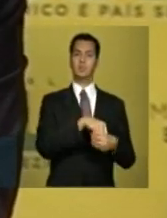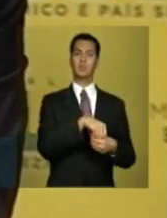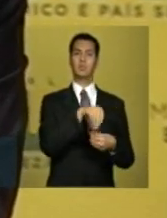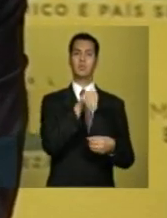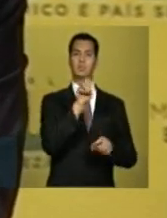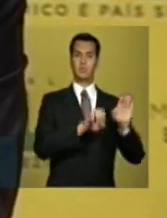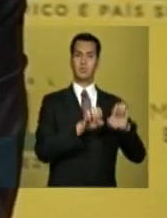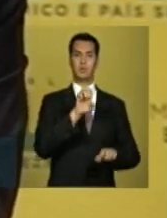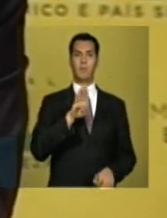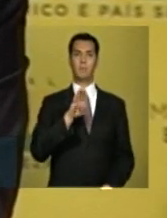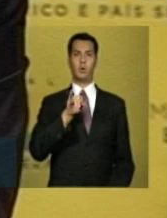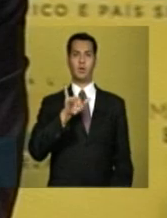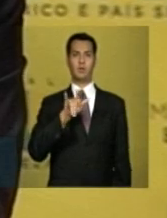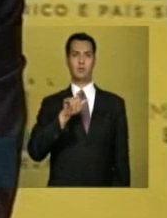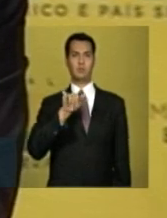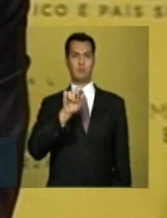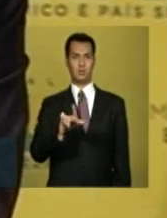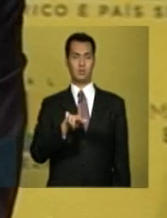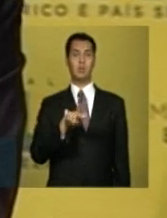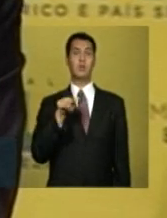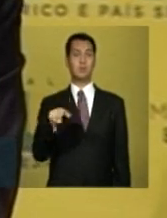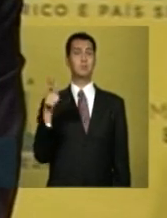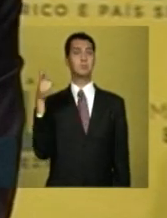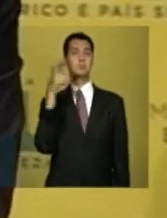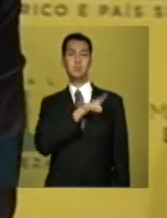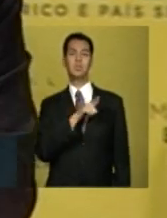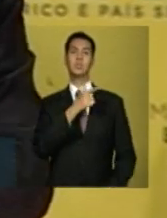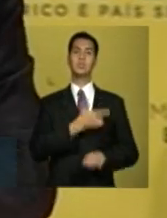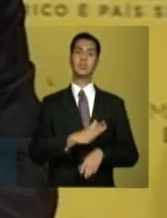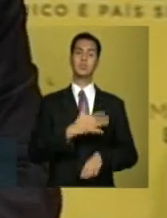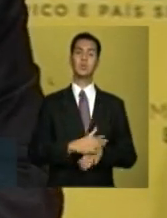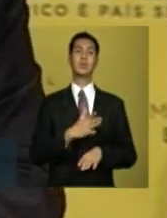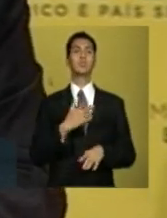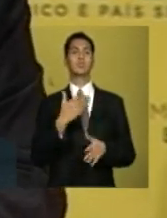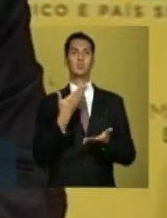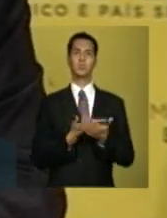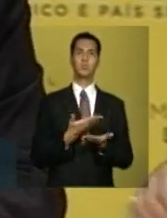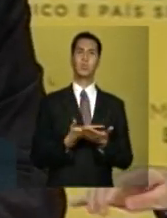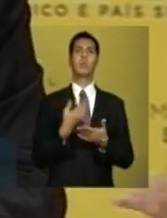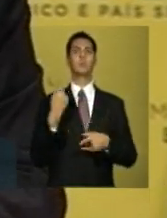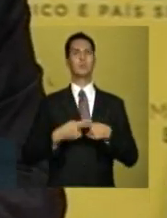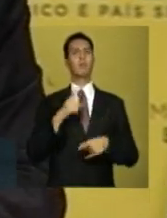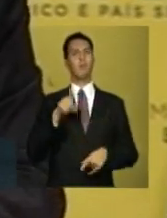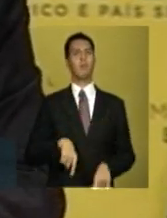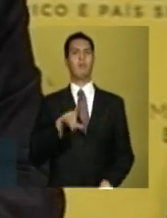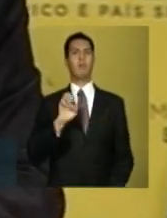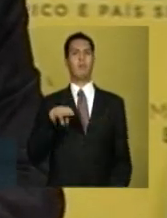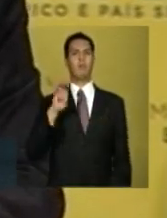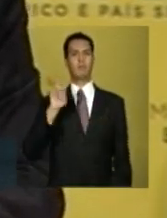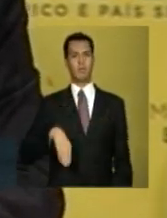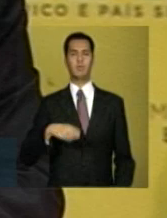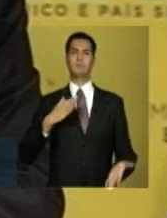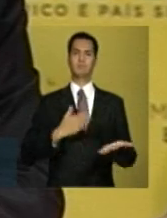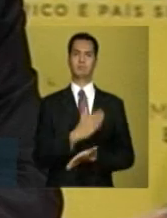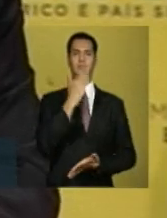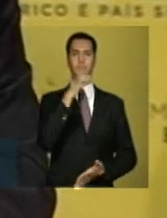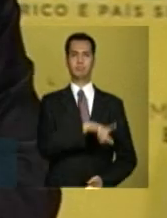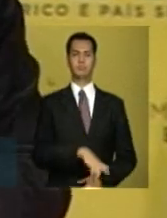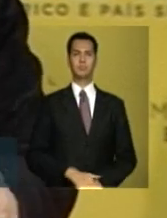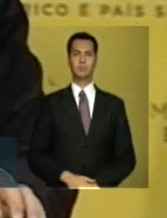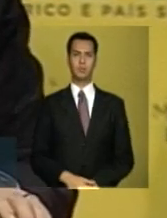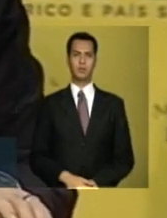chegaram pelo mérito e o acesso foi ao Enem Portanto o Enem é uma conquista republicana Além